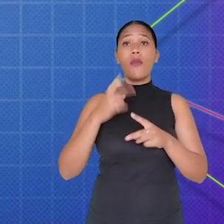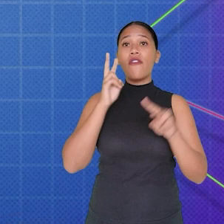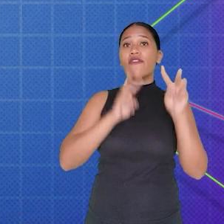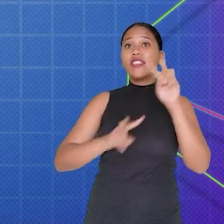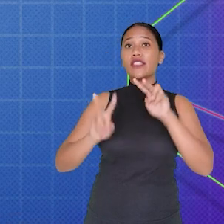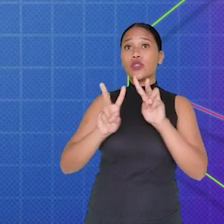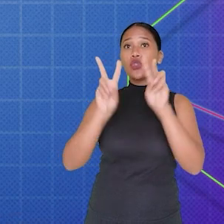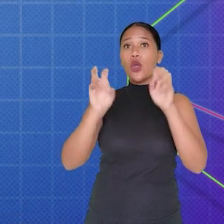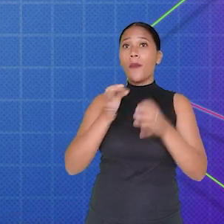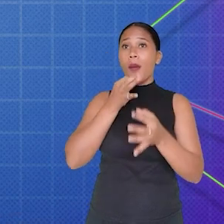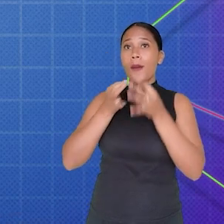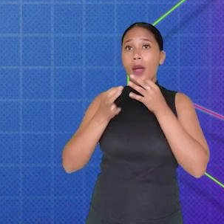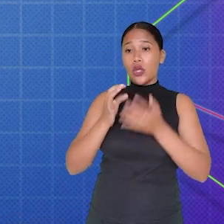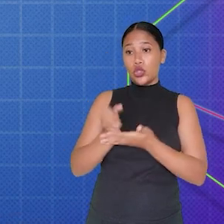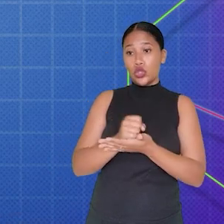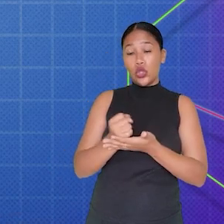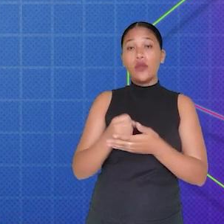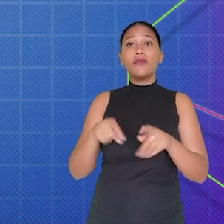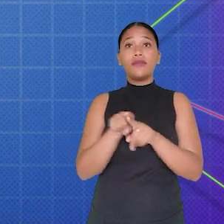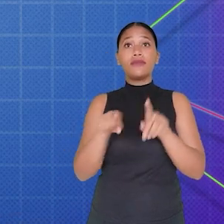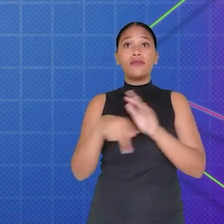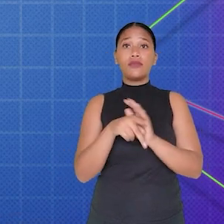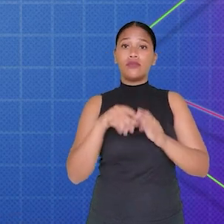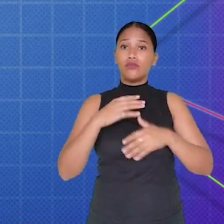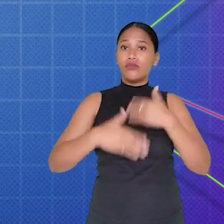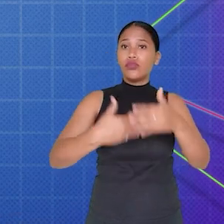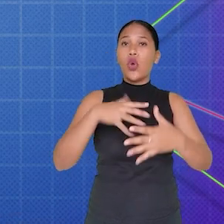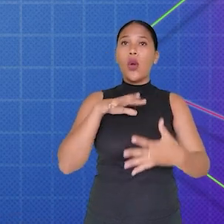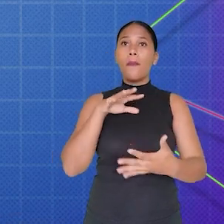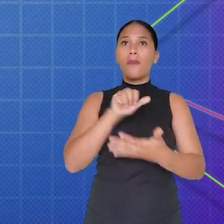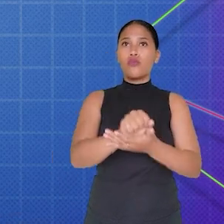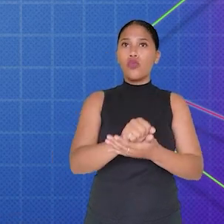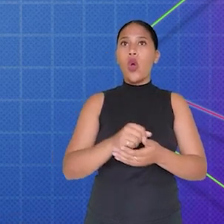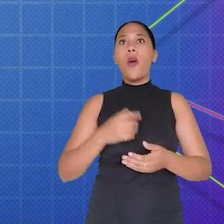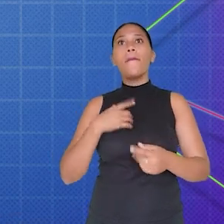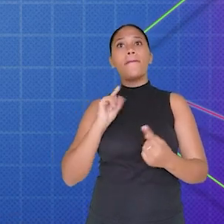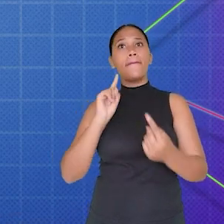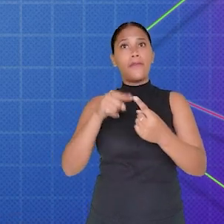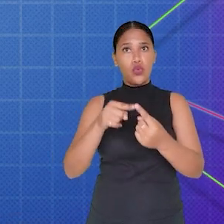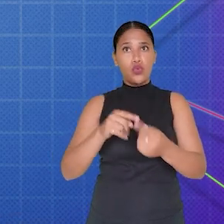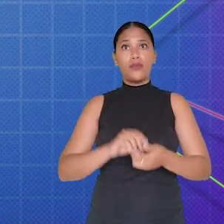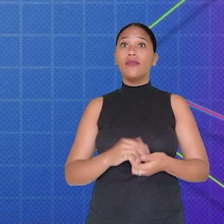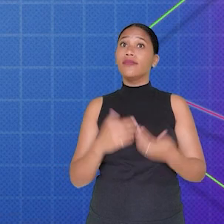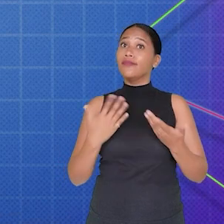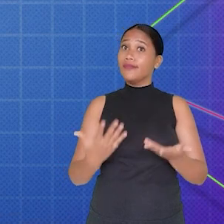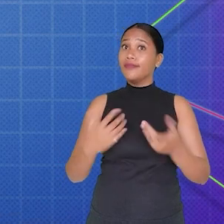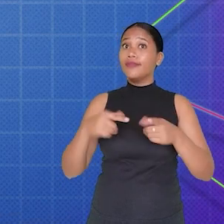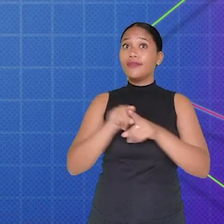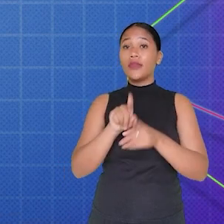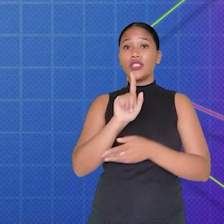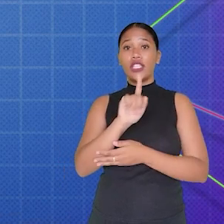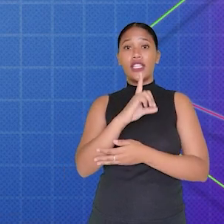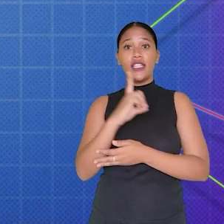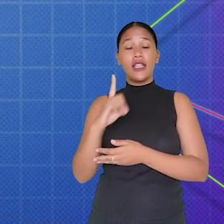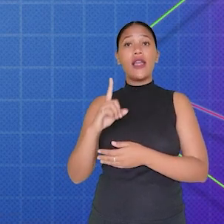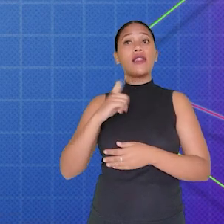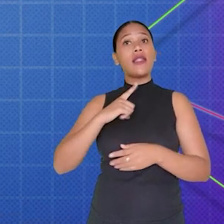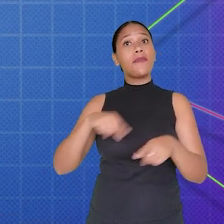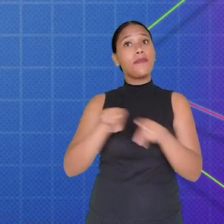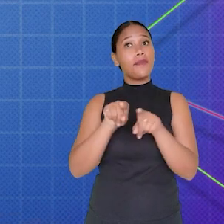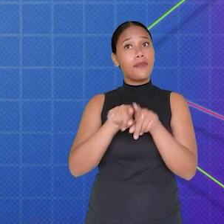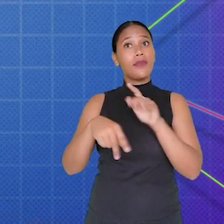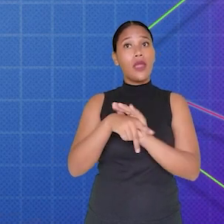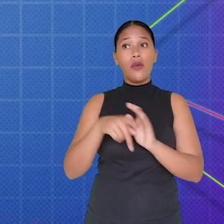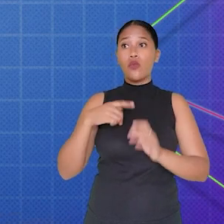página em relação à visão do jogo e aos objetivos a serem alcançados durante o processo de desenvolvimento. Além disso, o